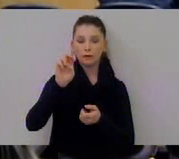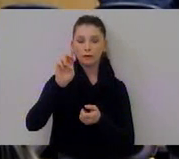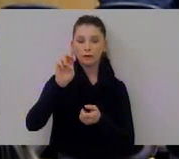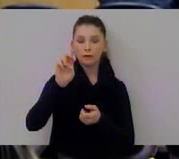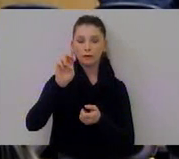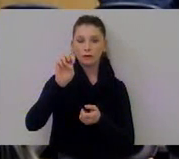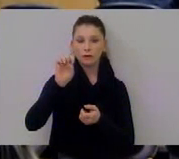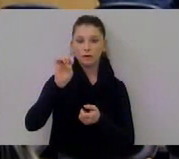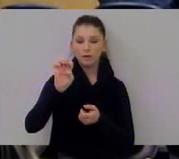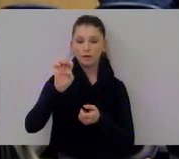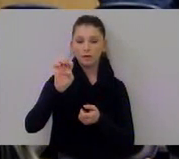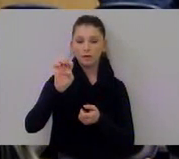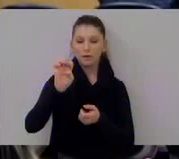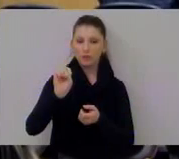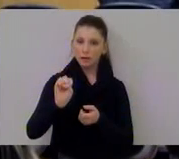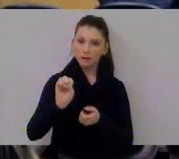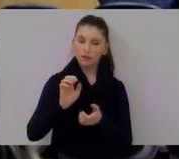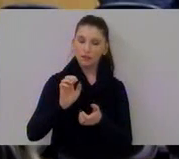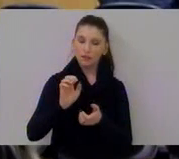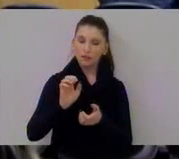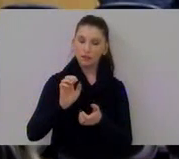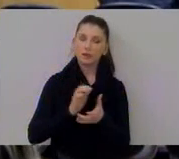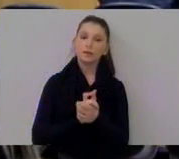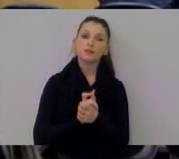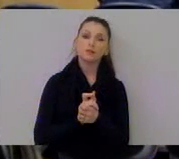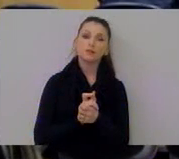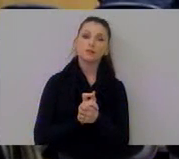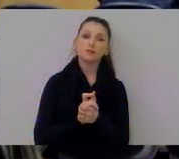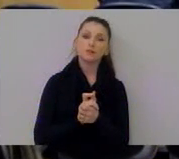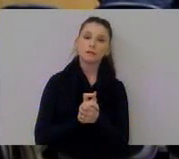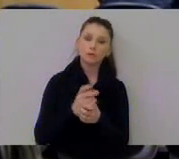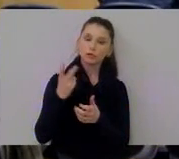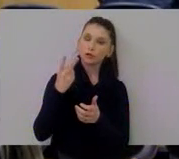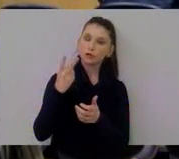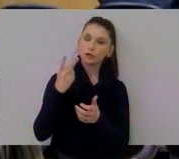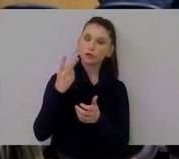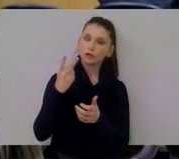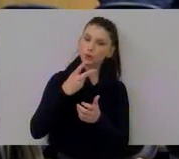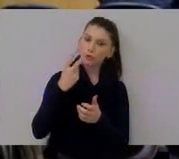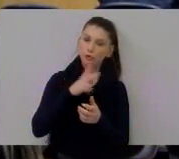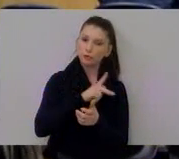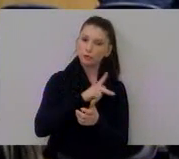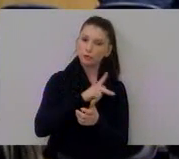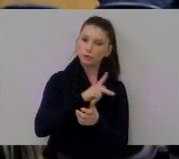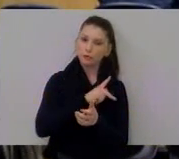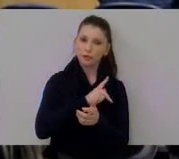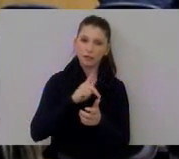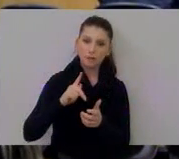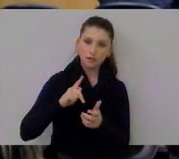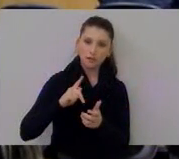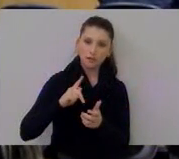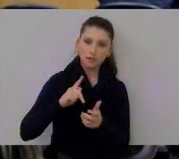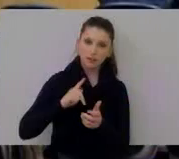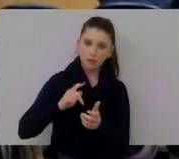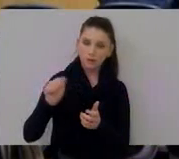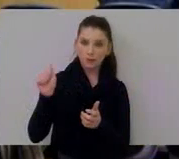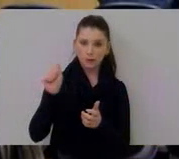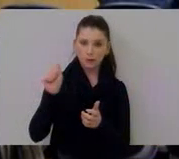vice-presidente da Associação de Moradores também, do bairro Milanês, enfim, os presentes.